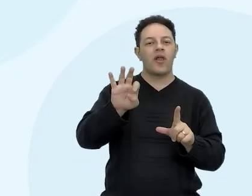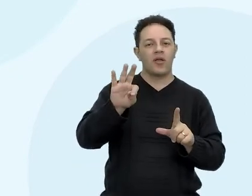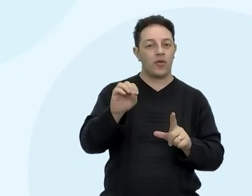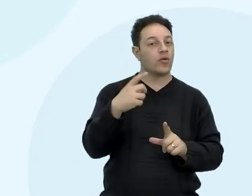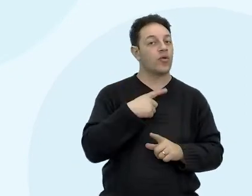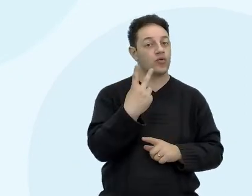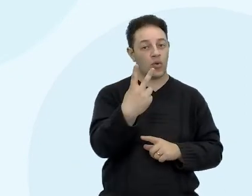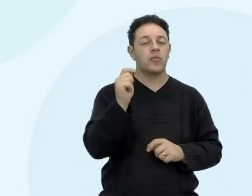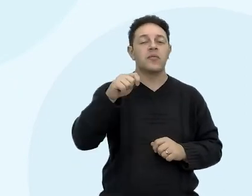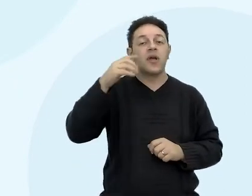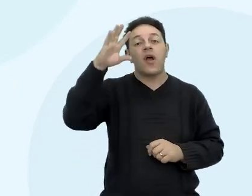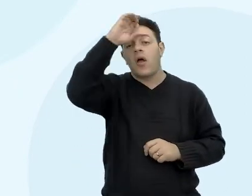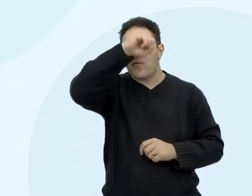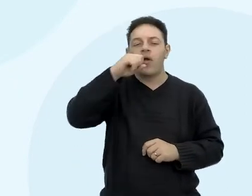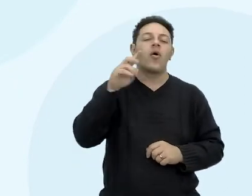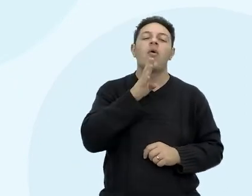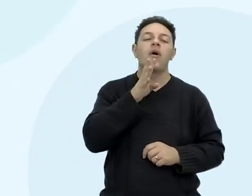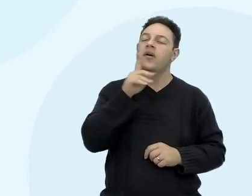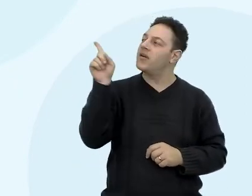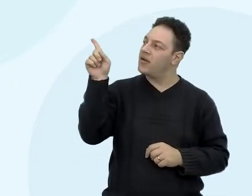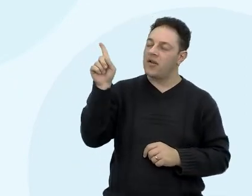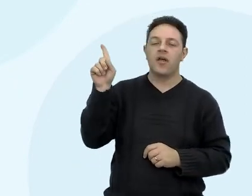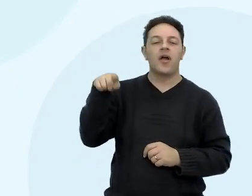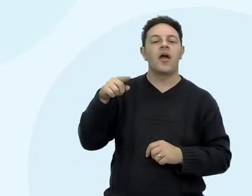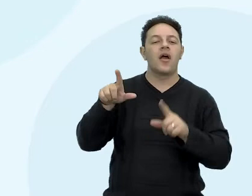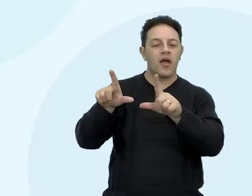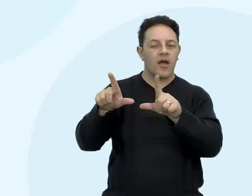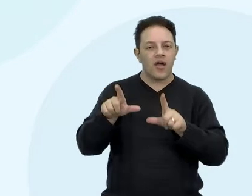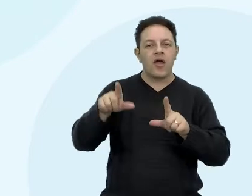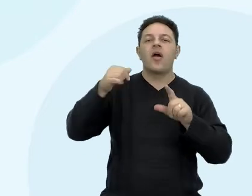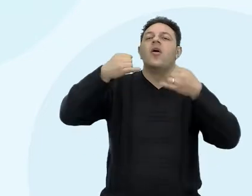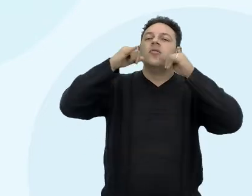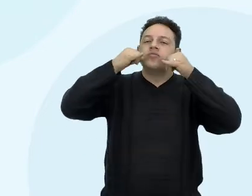precisa aprender a ler. Conta de consumo